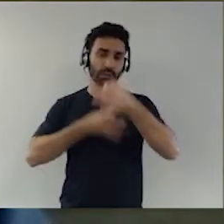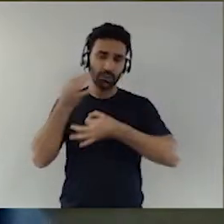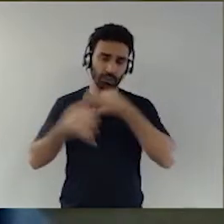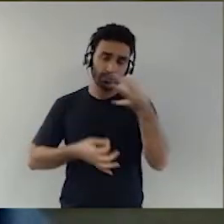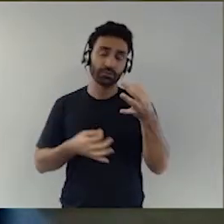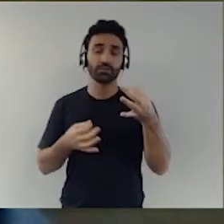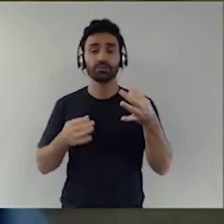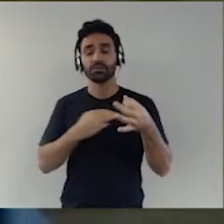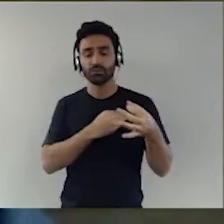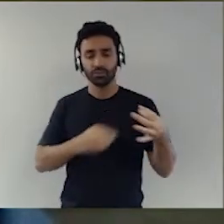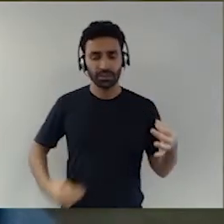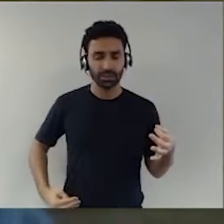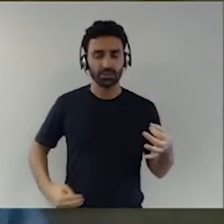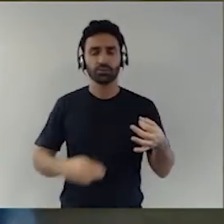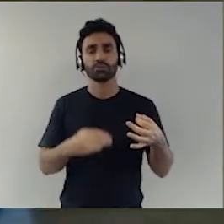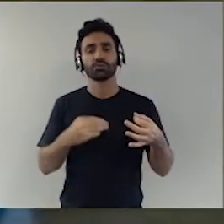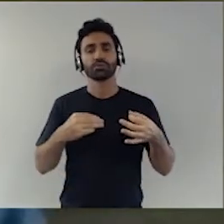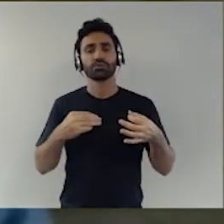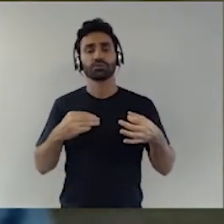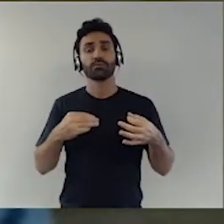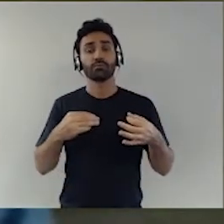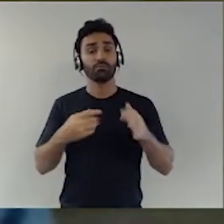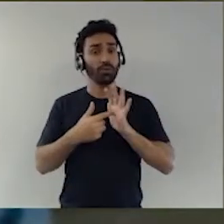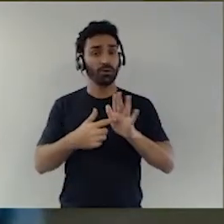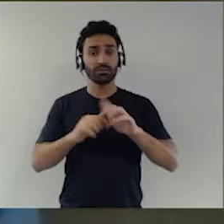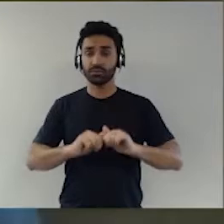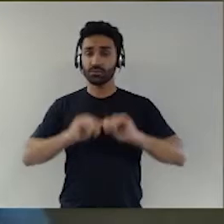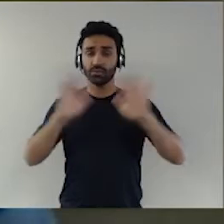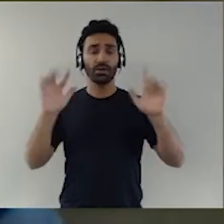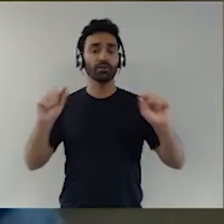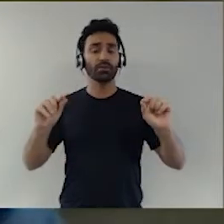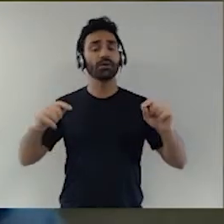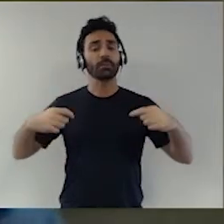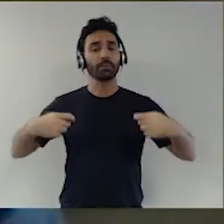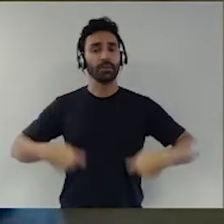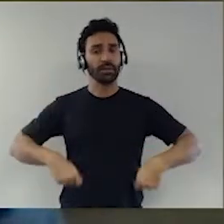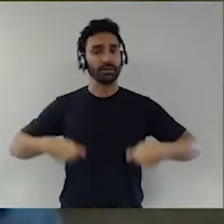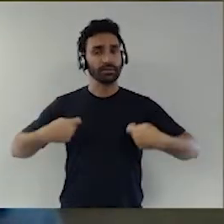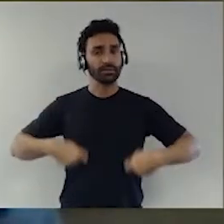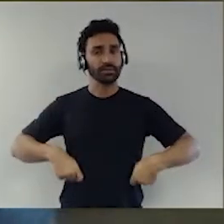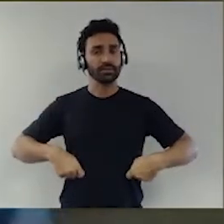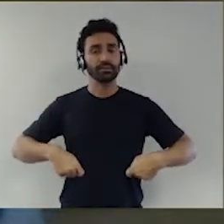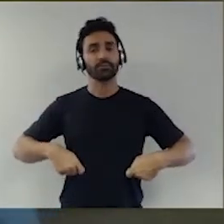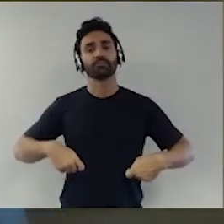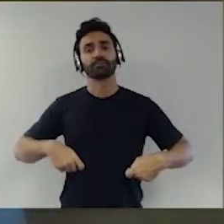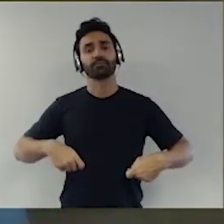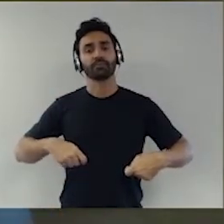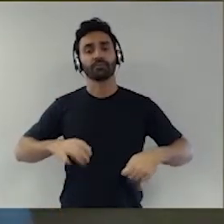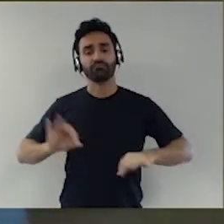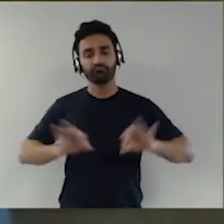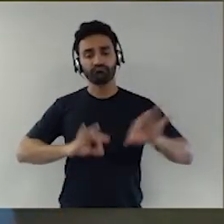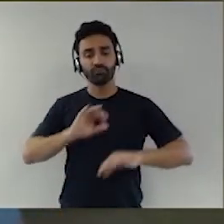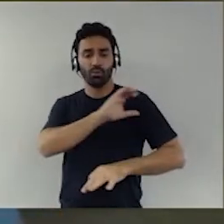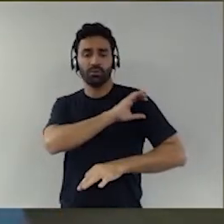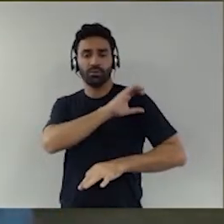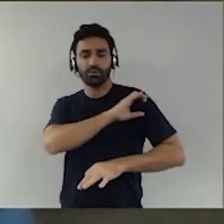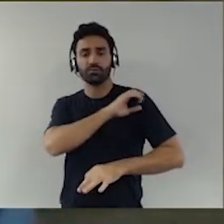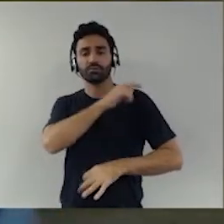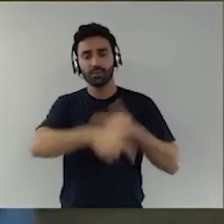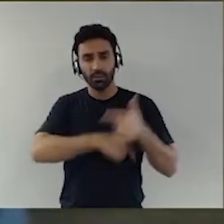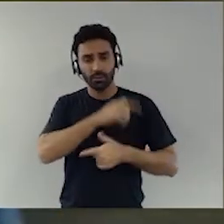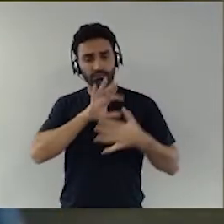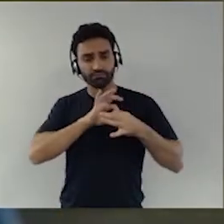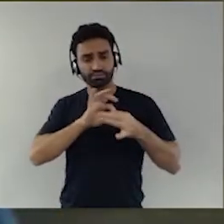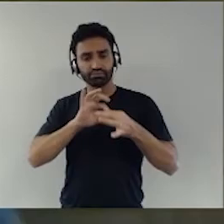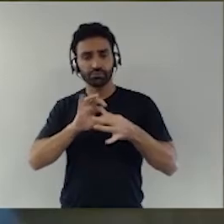manifestações dos ministros deixavam claro a necessidade de uma coordenação, de uma atuação